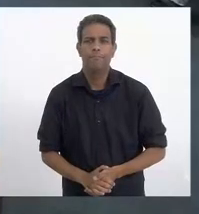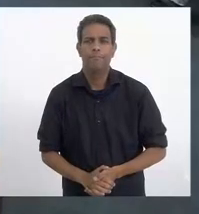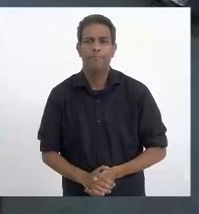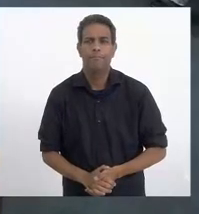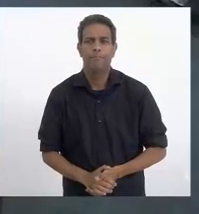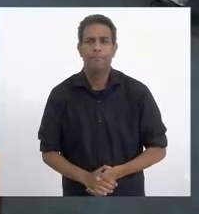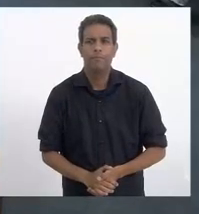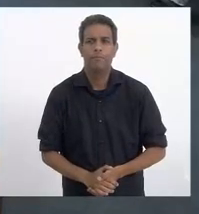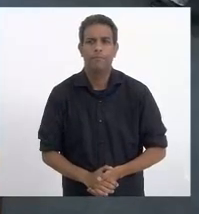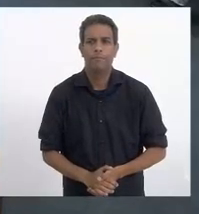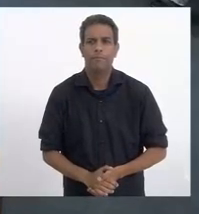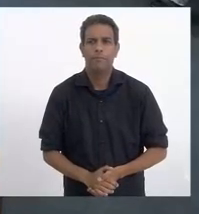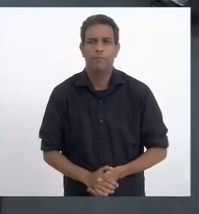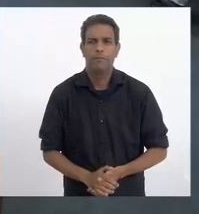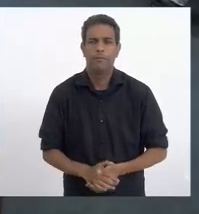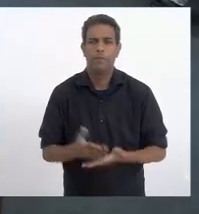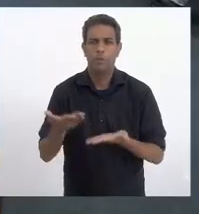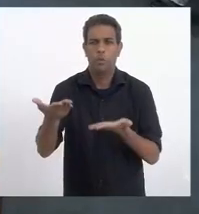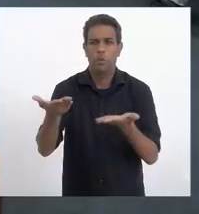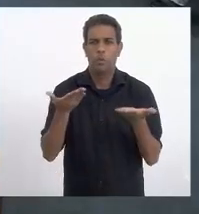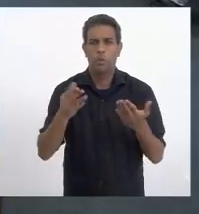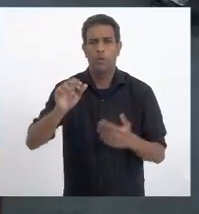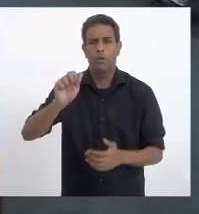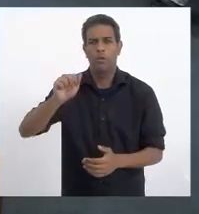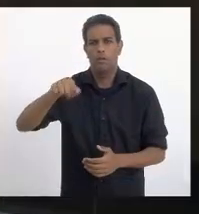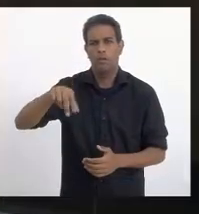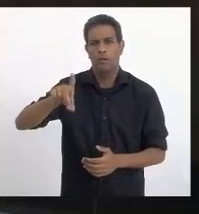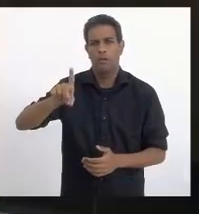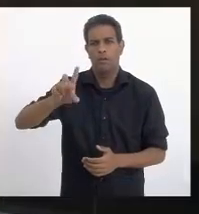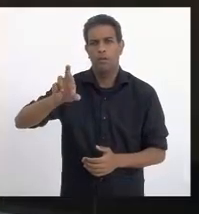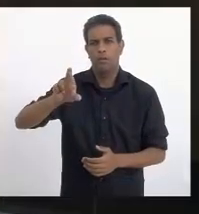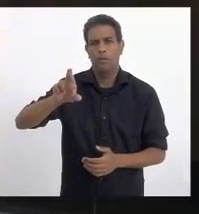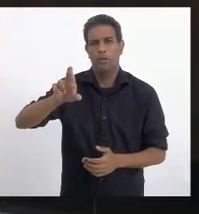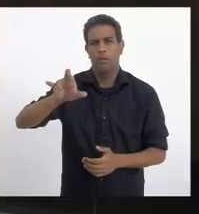chamo o senhor André Rios